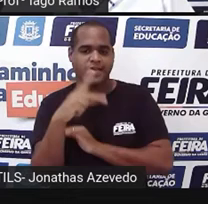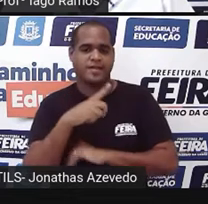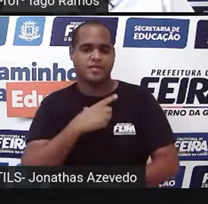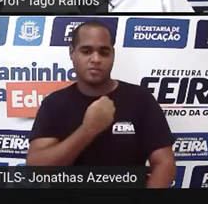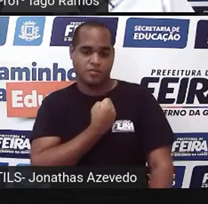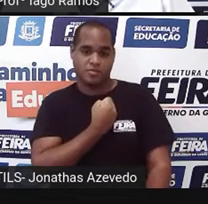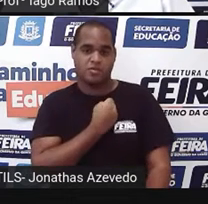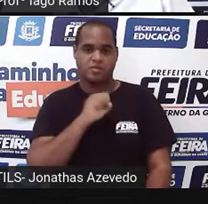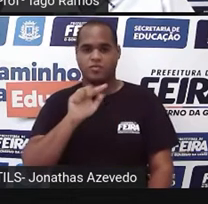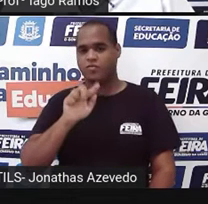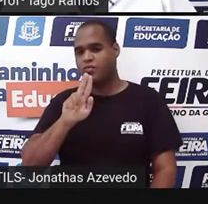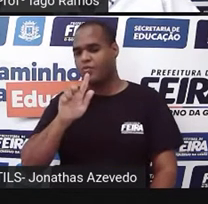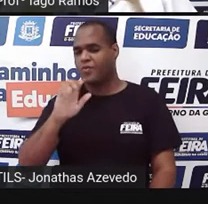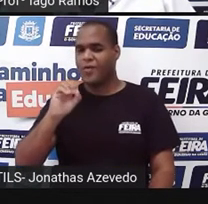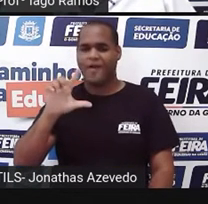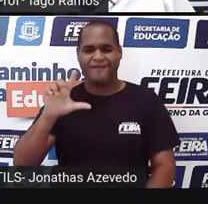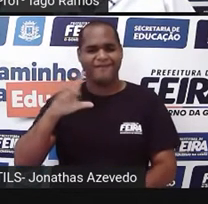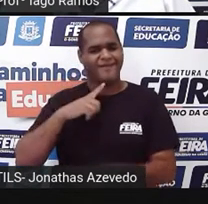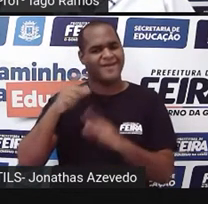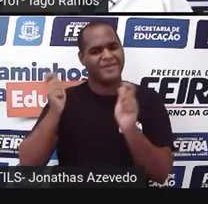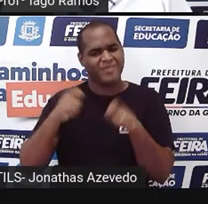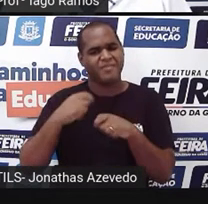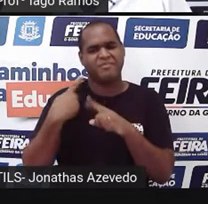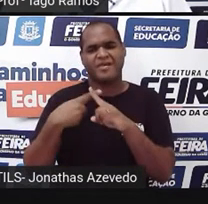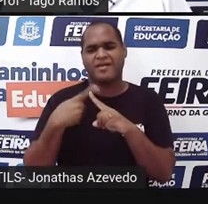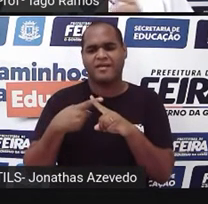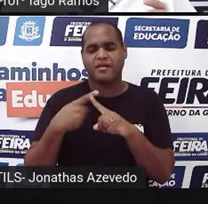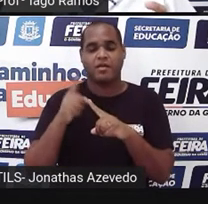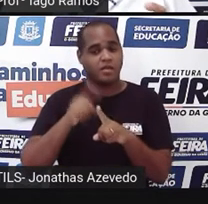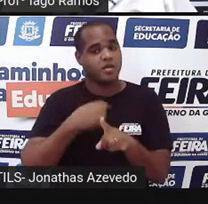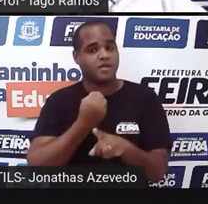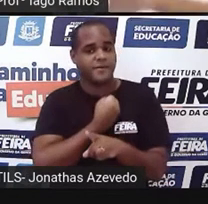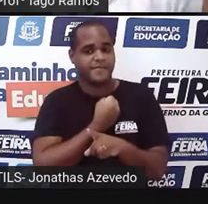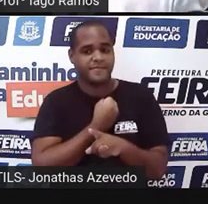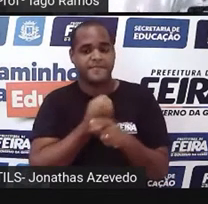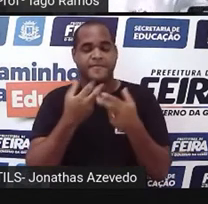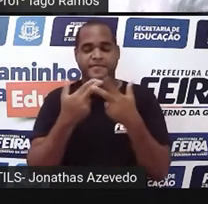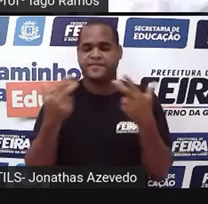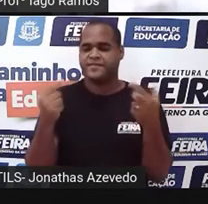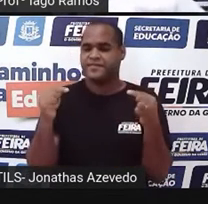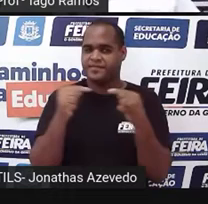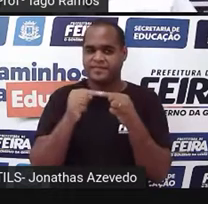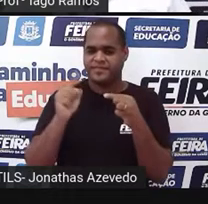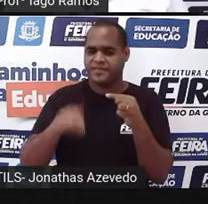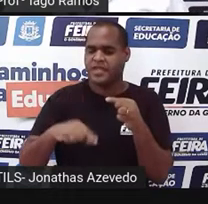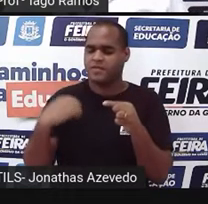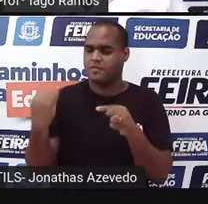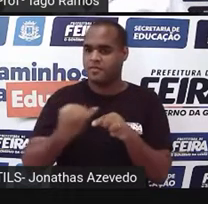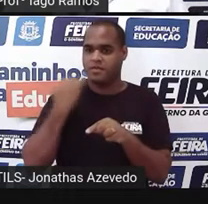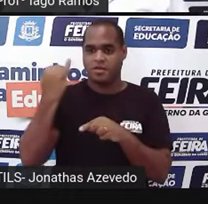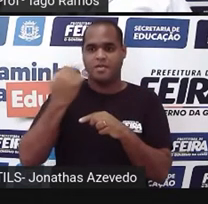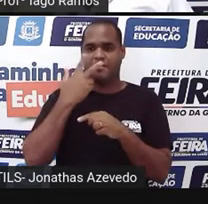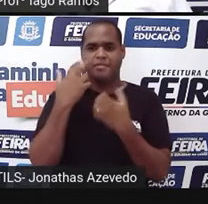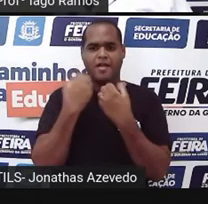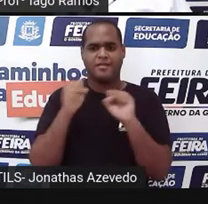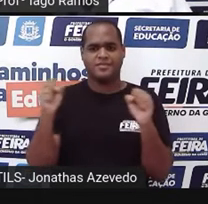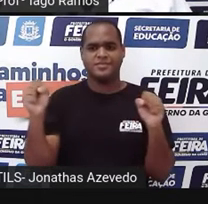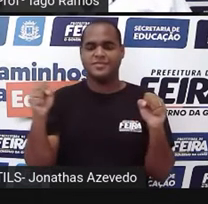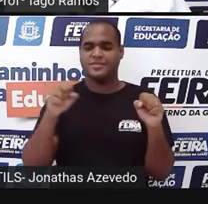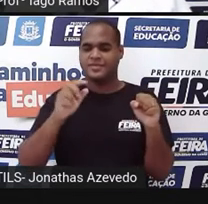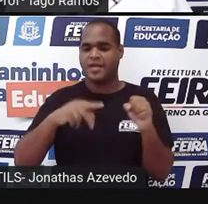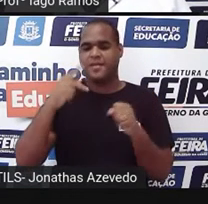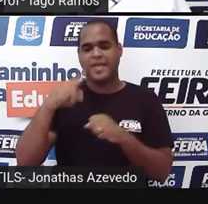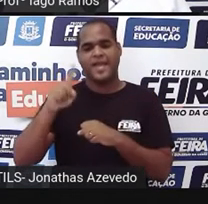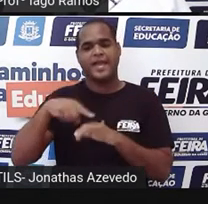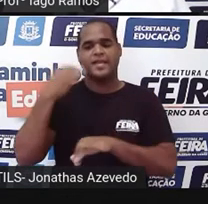número Google porque porque esse Google é o número Google é uma coisa muito grande e a